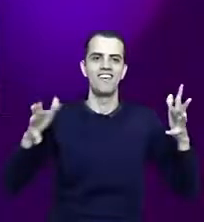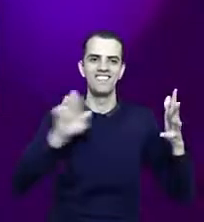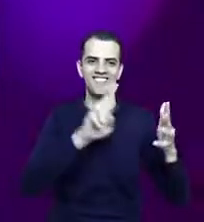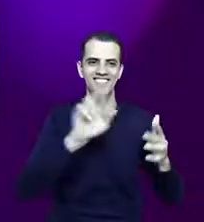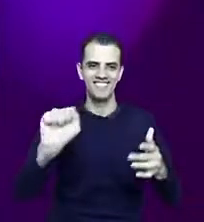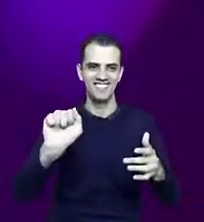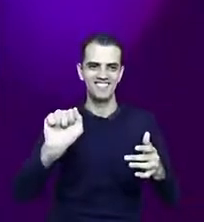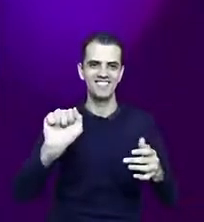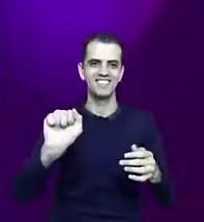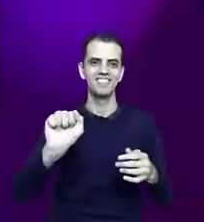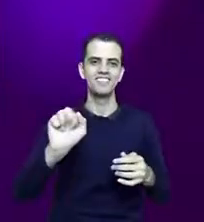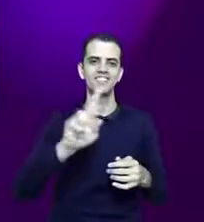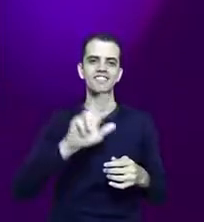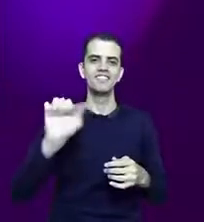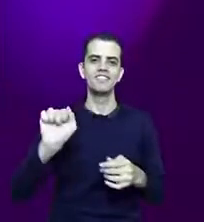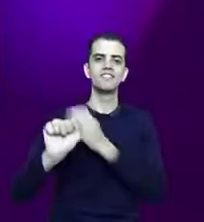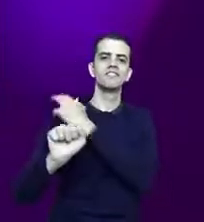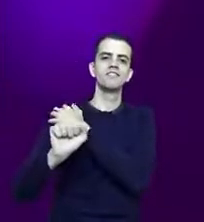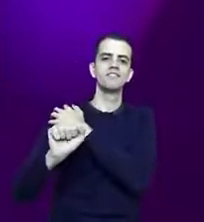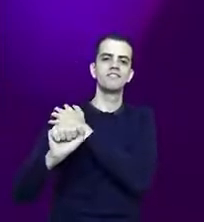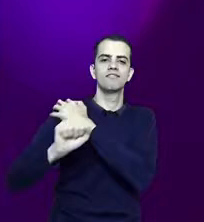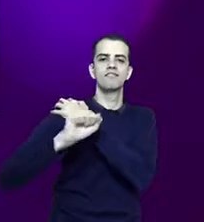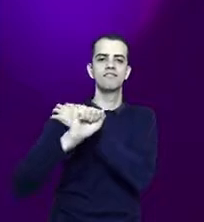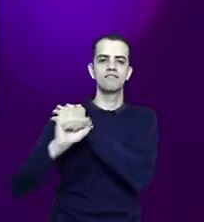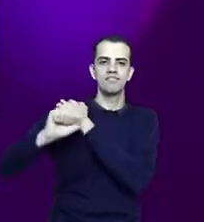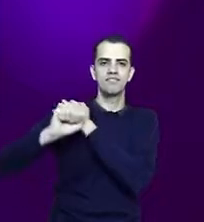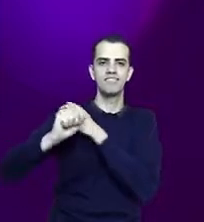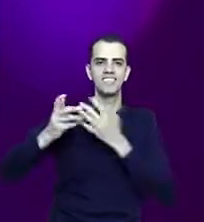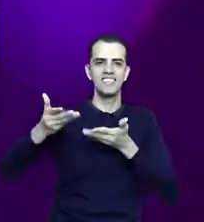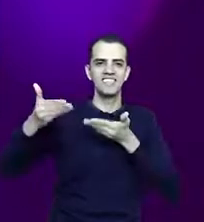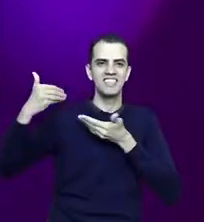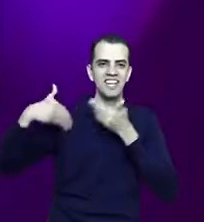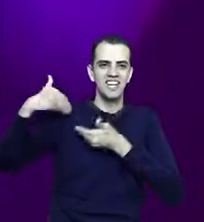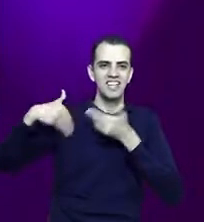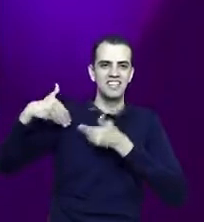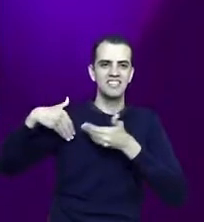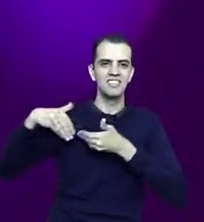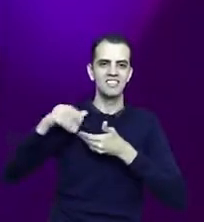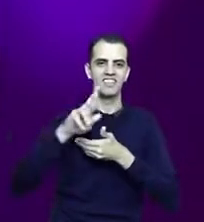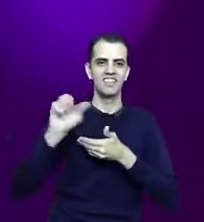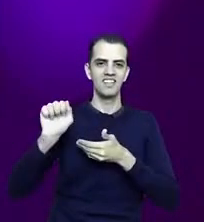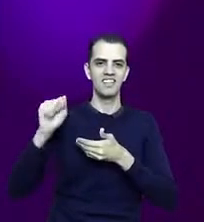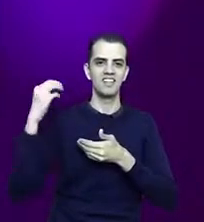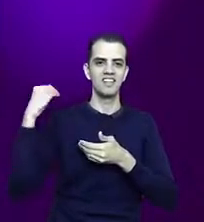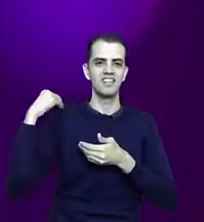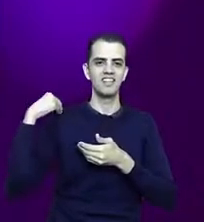debruçado rotineiramente para estudar e para tentar desenvolver lá no nosso grupo, no nosso laboratório.